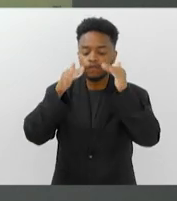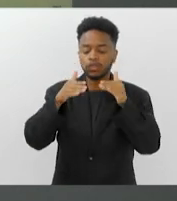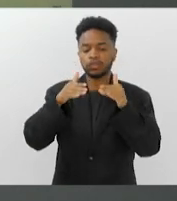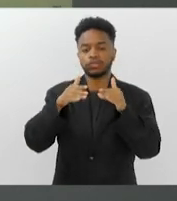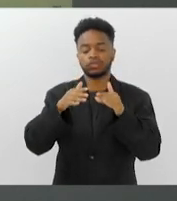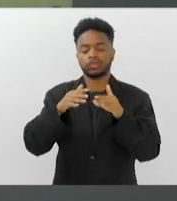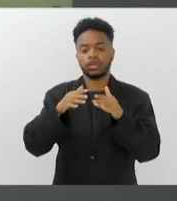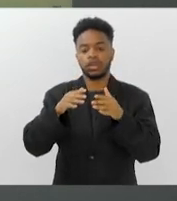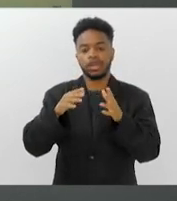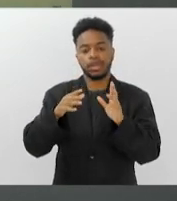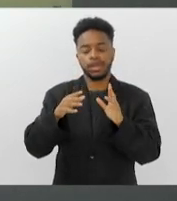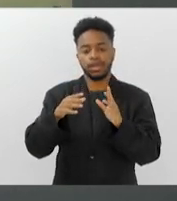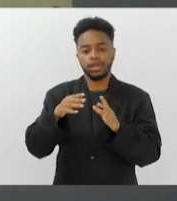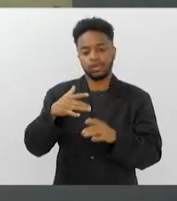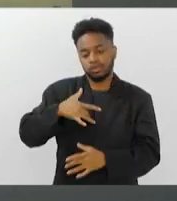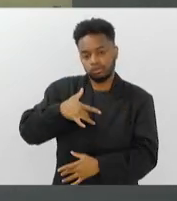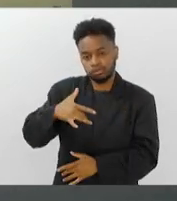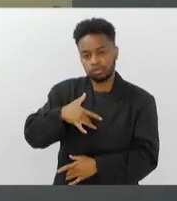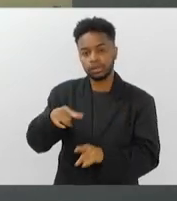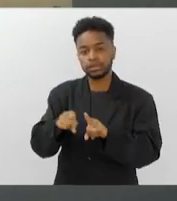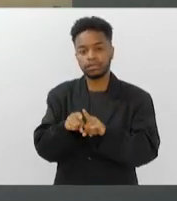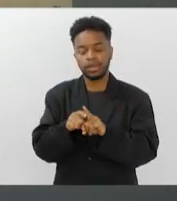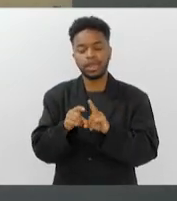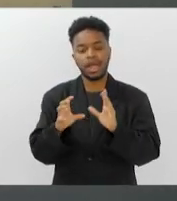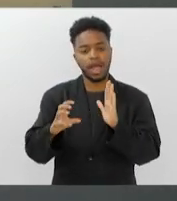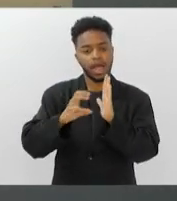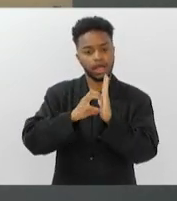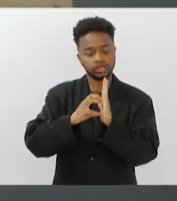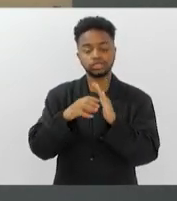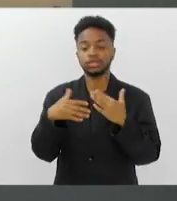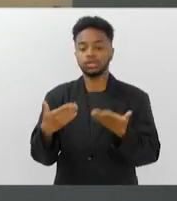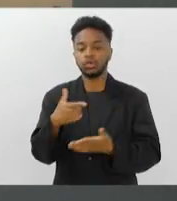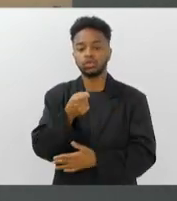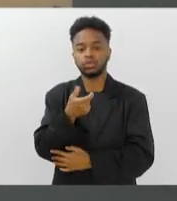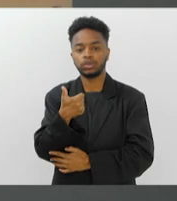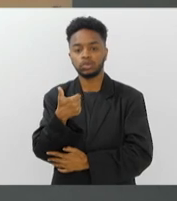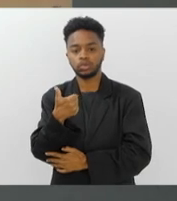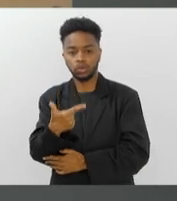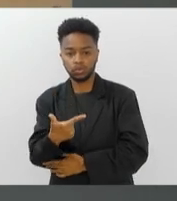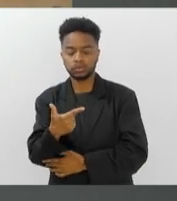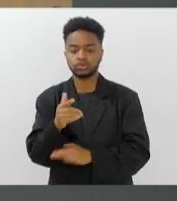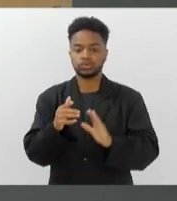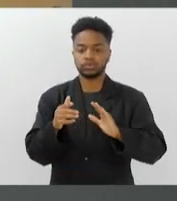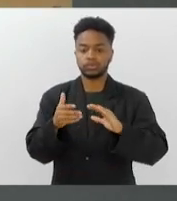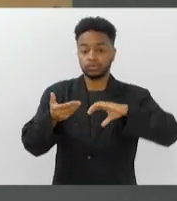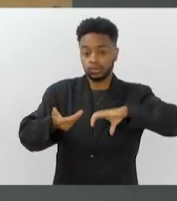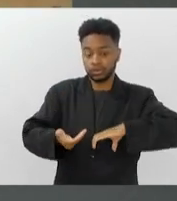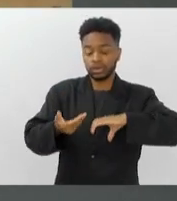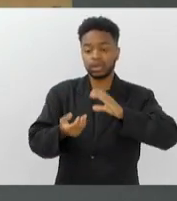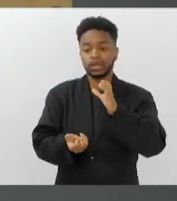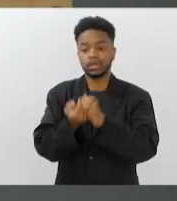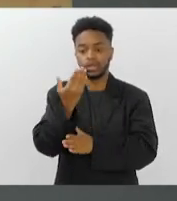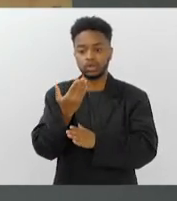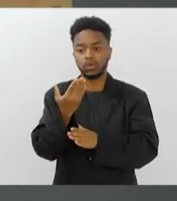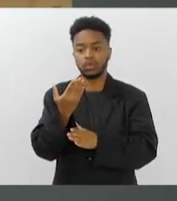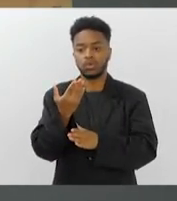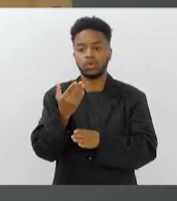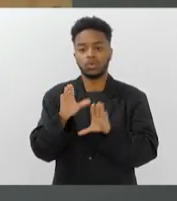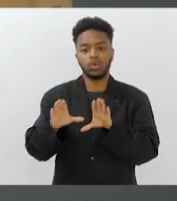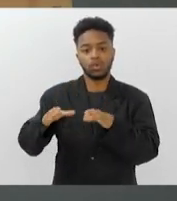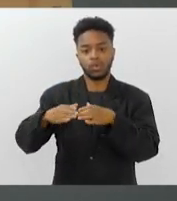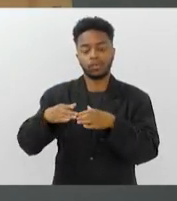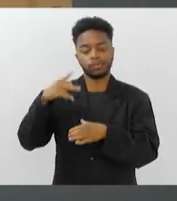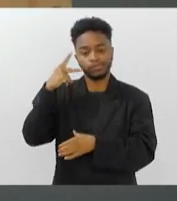aides eh em 2012 então o Congresso Nacional criou a frente parlamentar super partidária de tuberculose em